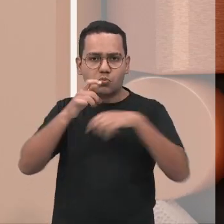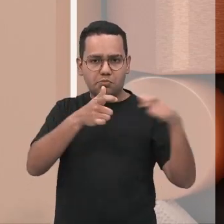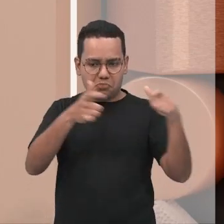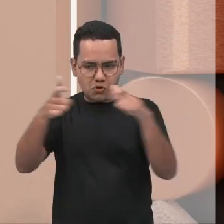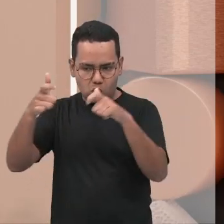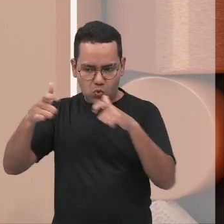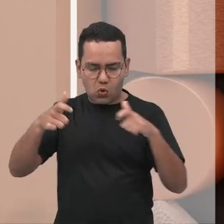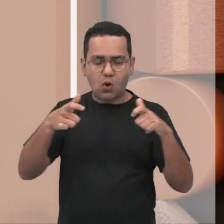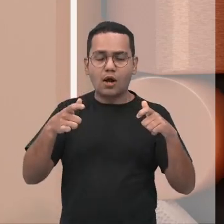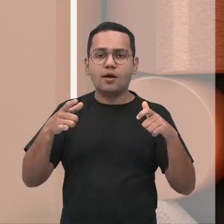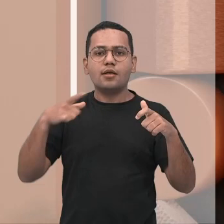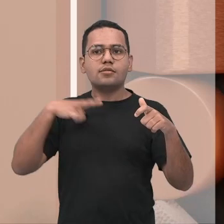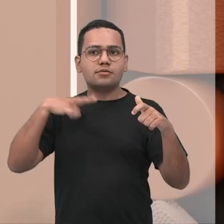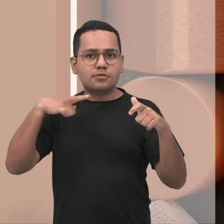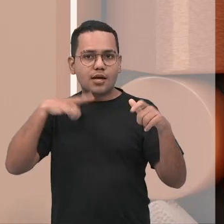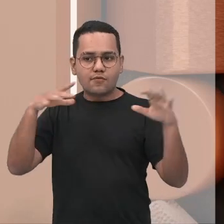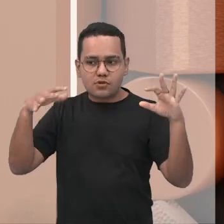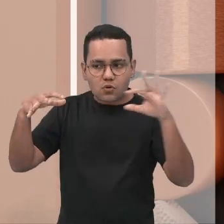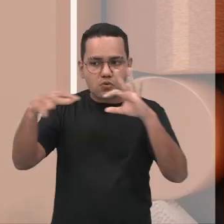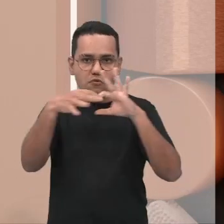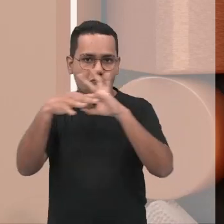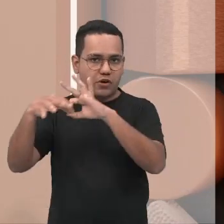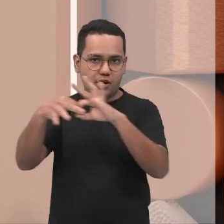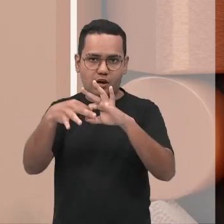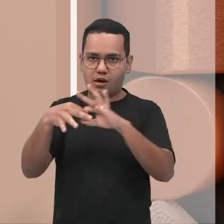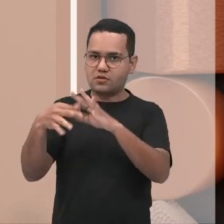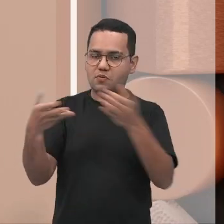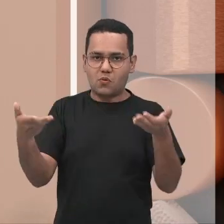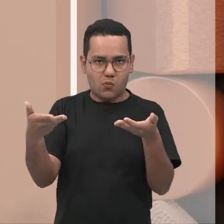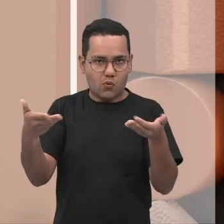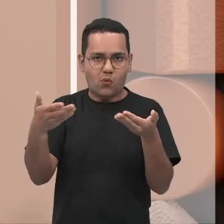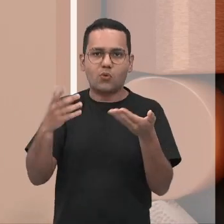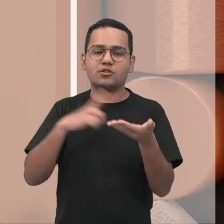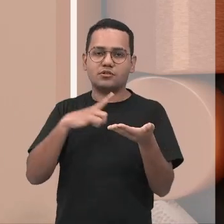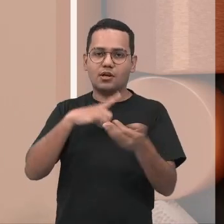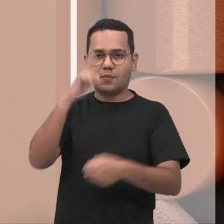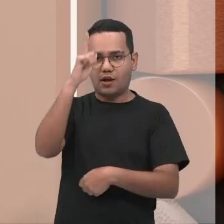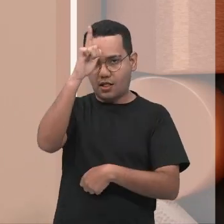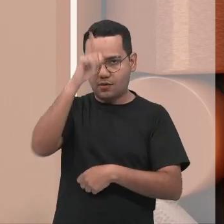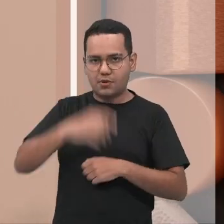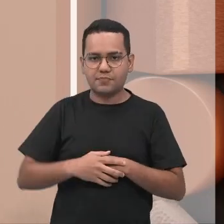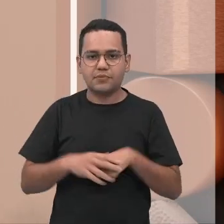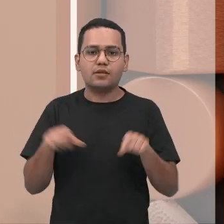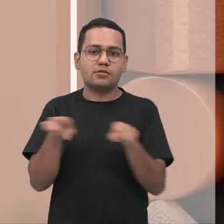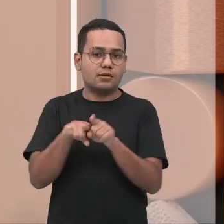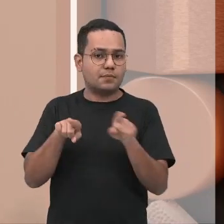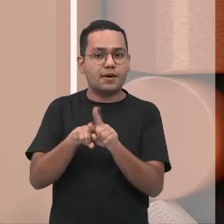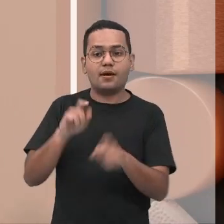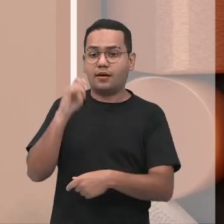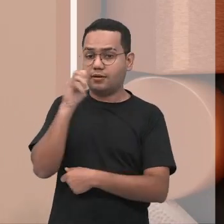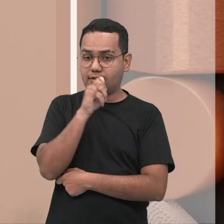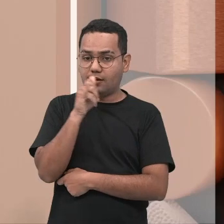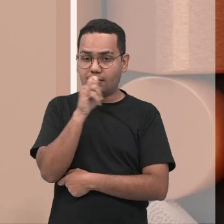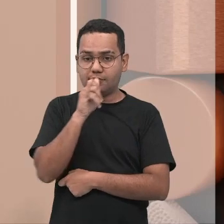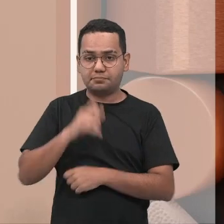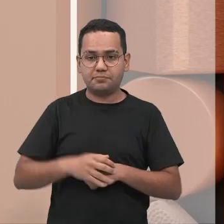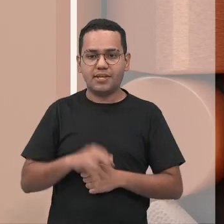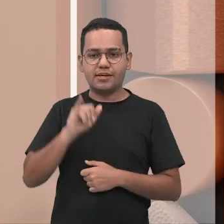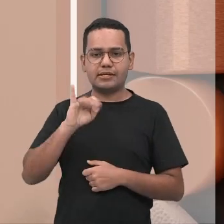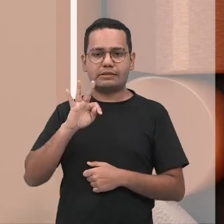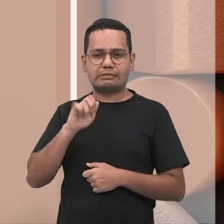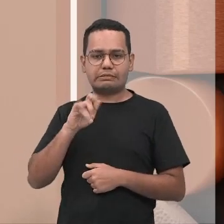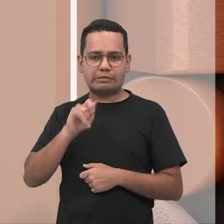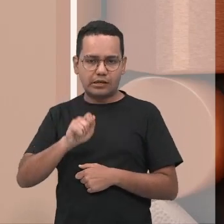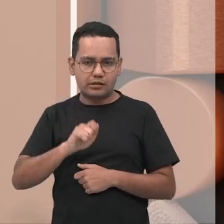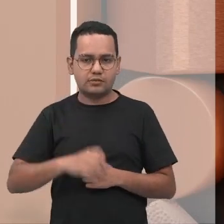sua unificação, formando o país que a gente conhece hoje como a Alemanha. A Itália também, gente. A Itália foi, como a